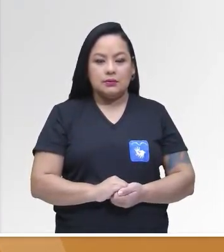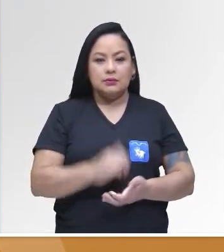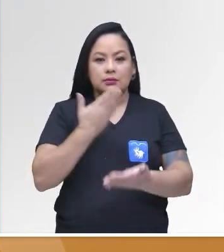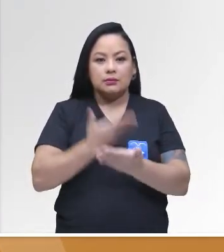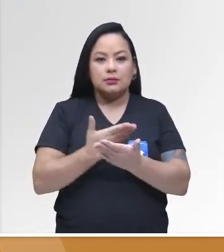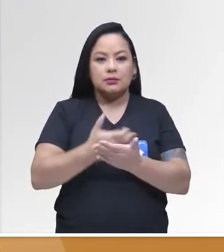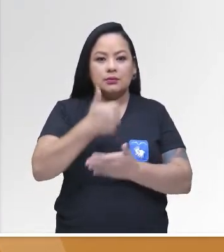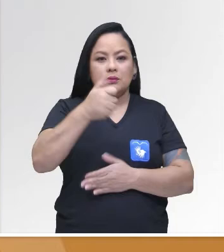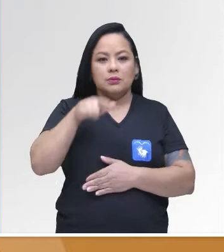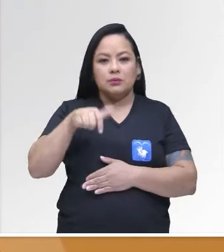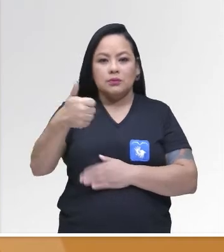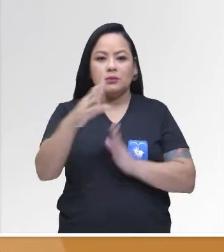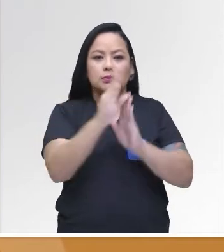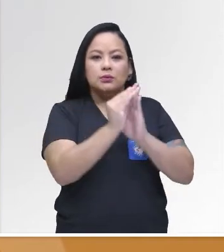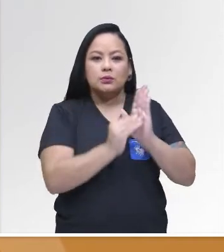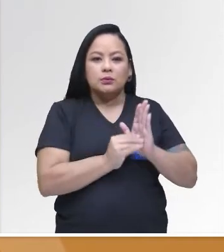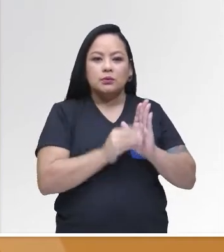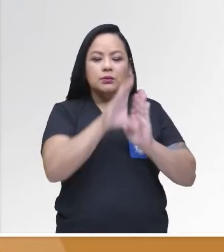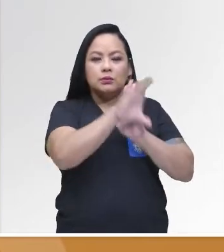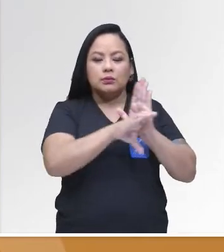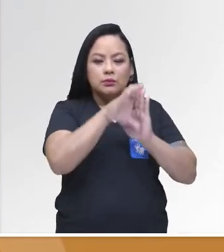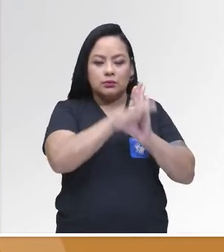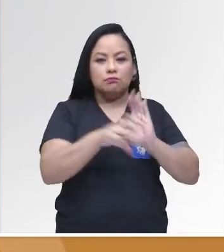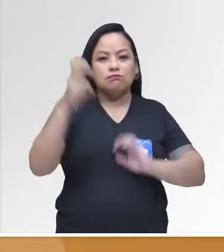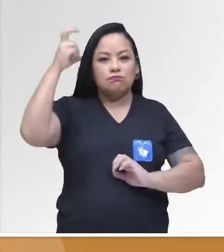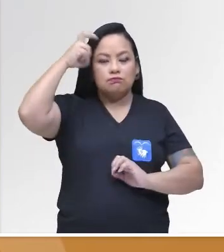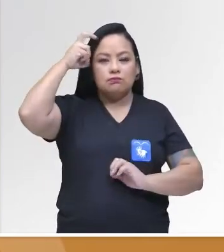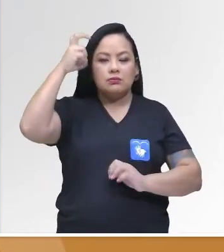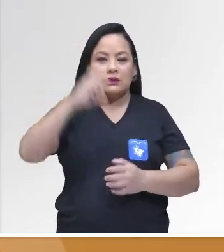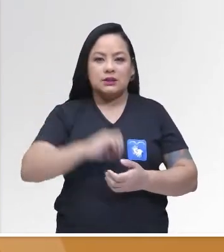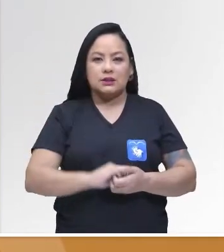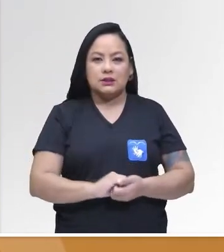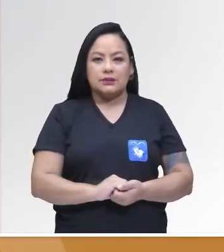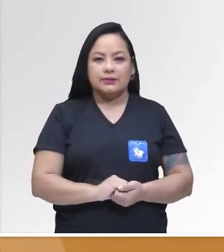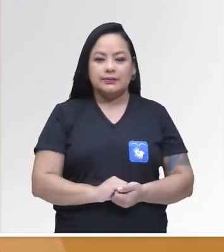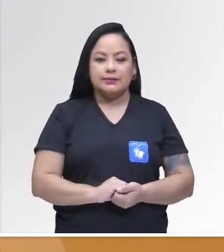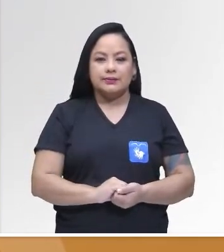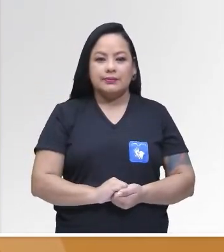Aula 1.1, Conteúdo, Conceitos de Cultura.